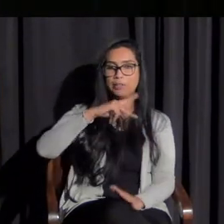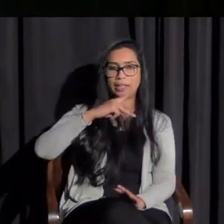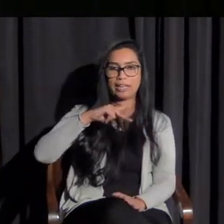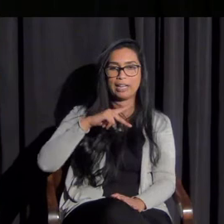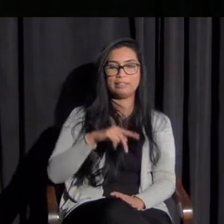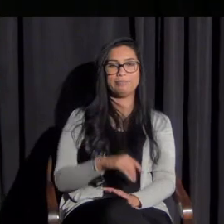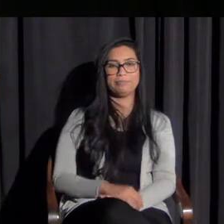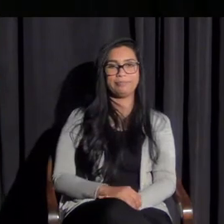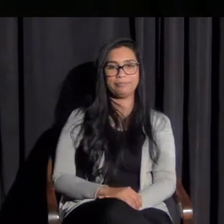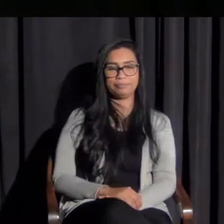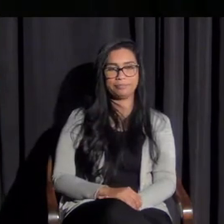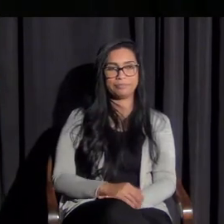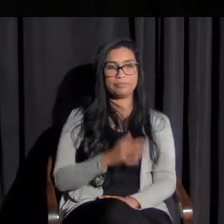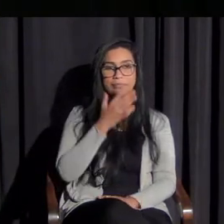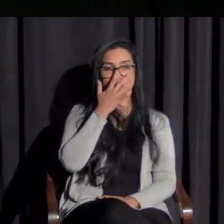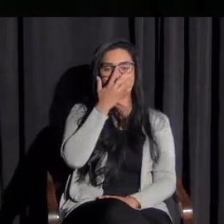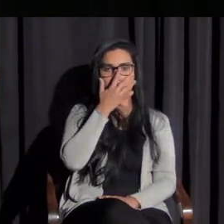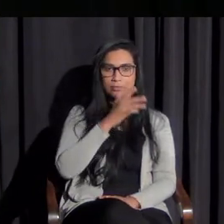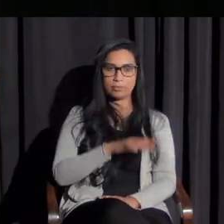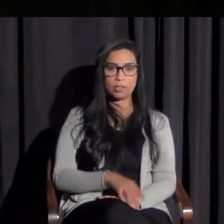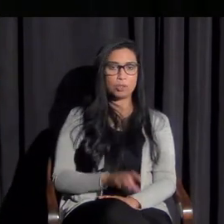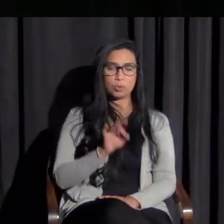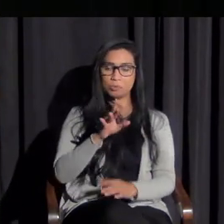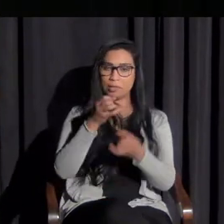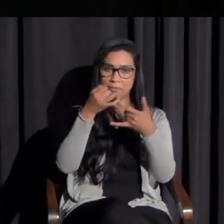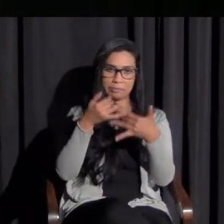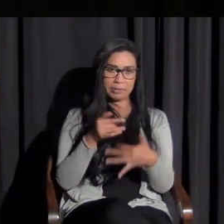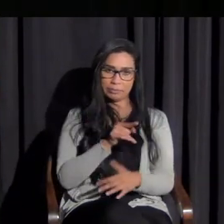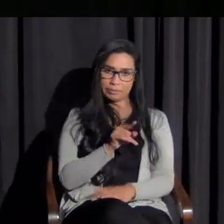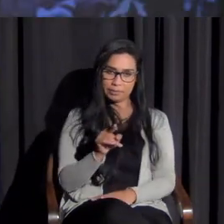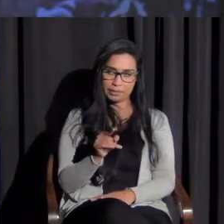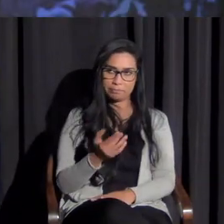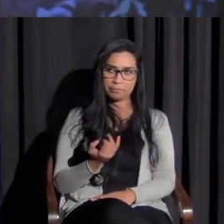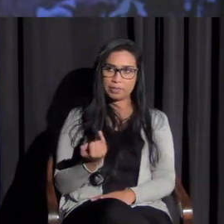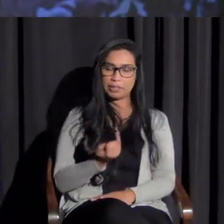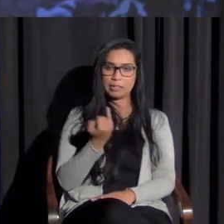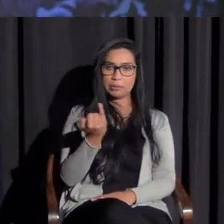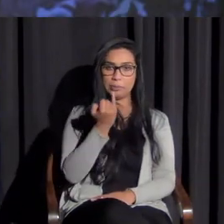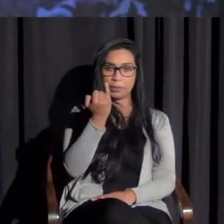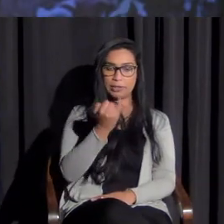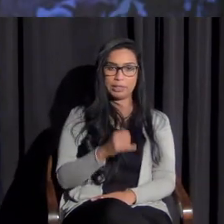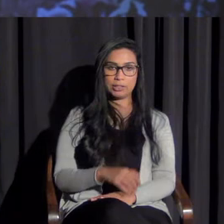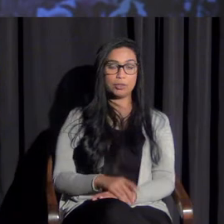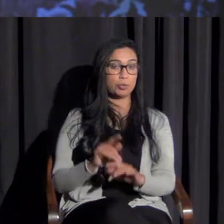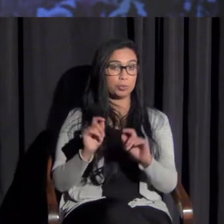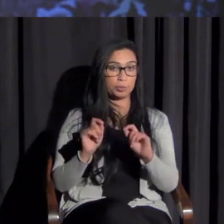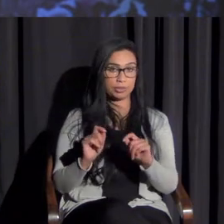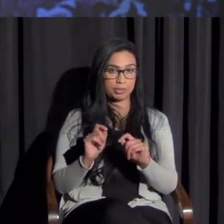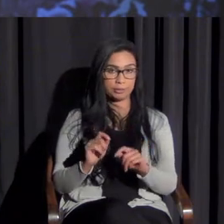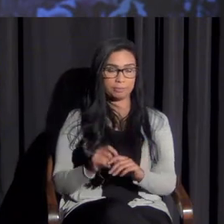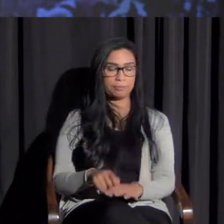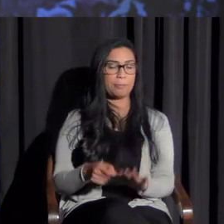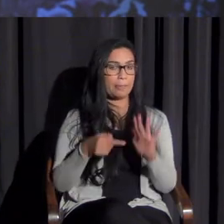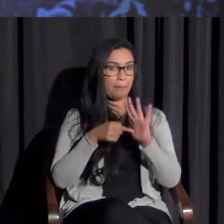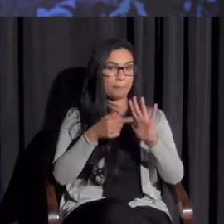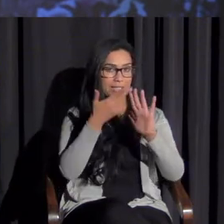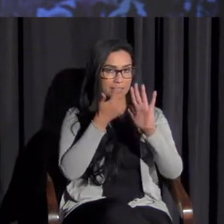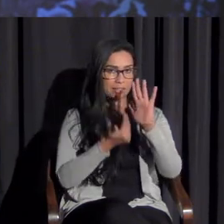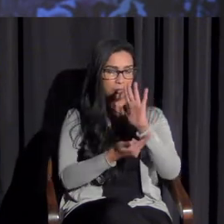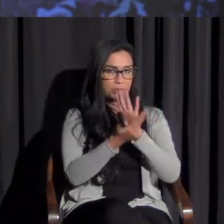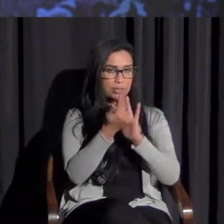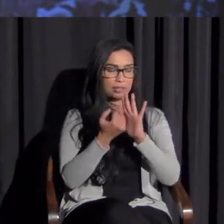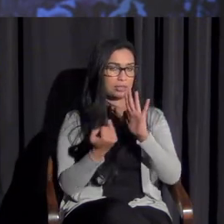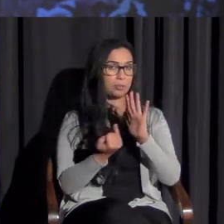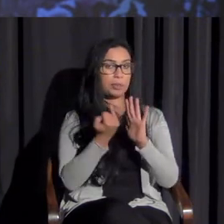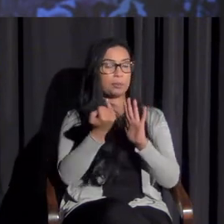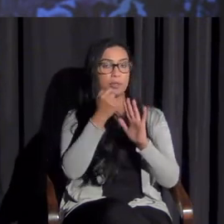favor. Então, é só para situar vocês. Tem uma questão importante aqui, que, quando eu mostrar os desenhos, é importante a